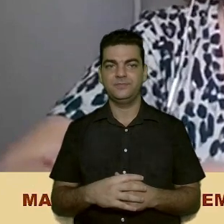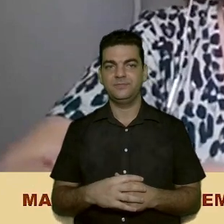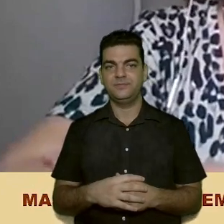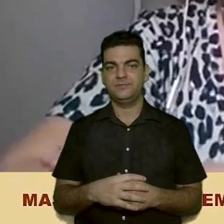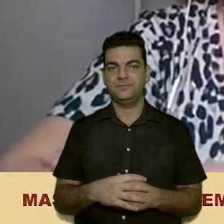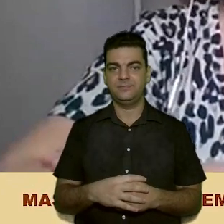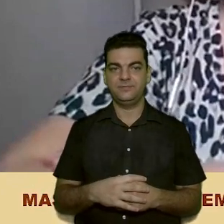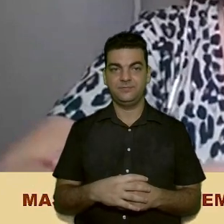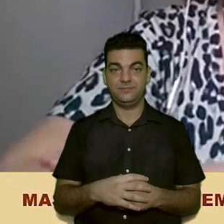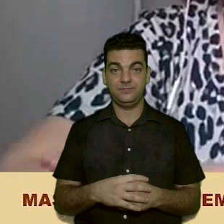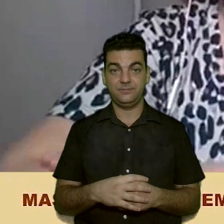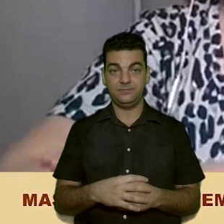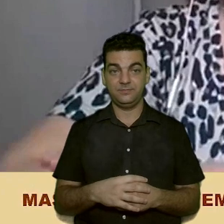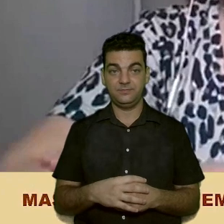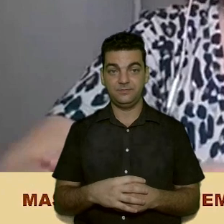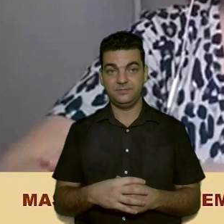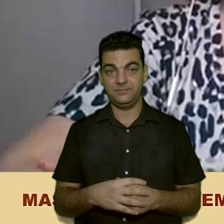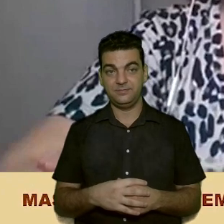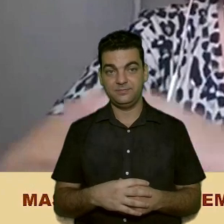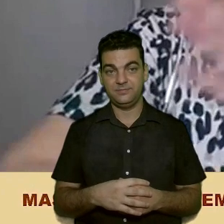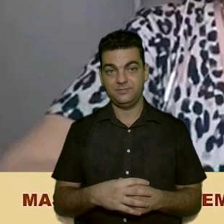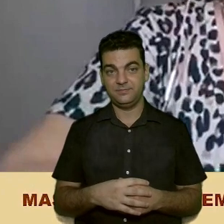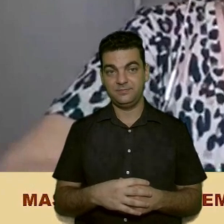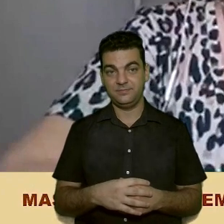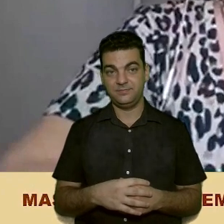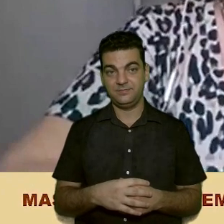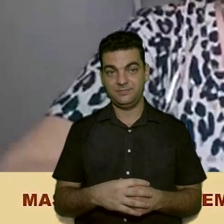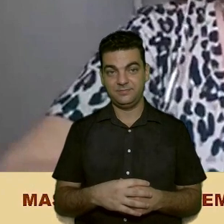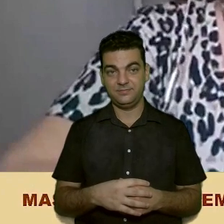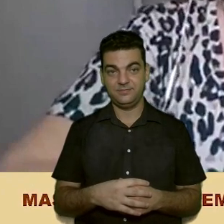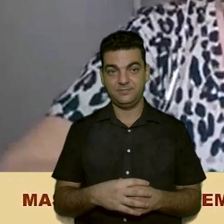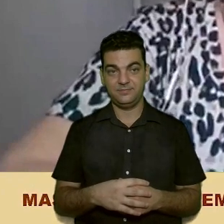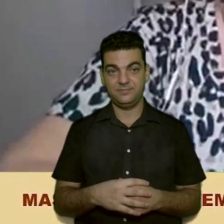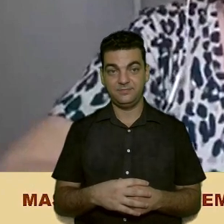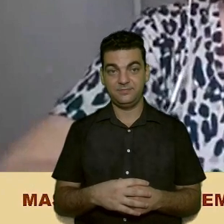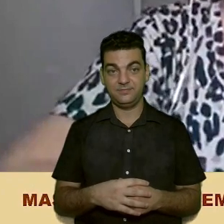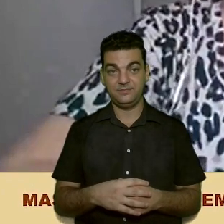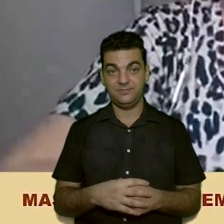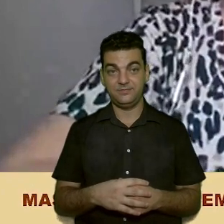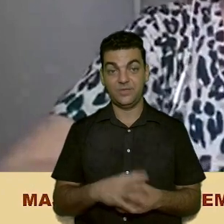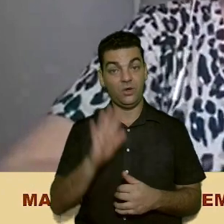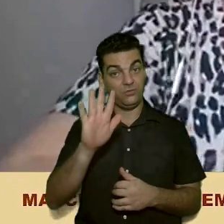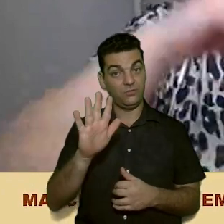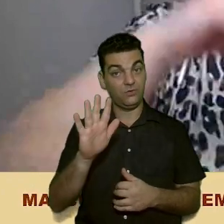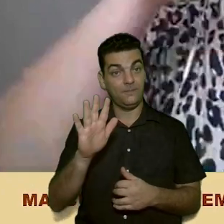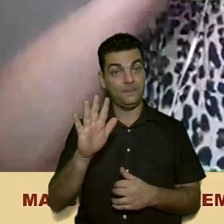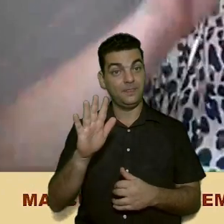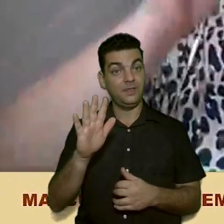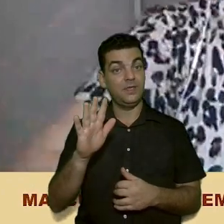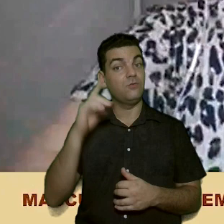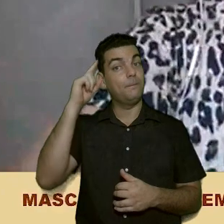tema. Aí, por favor, qualquer um de vocês quiser falar. Vai fundo.